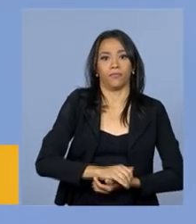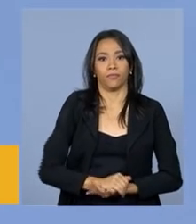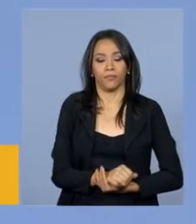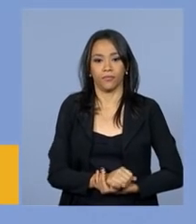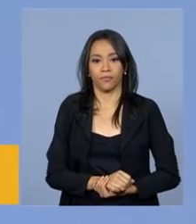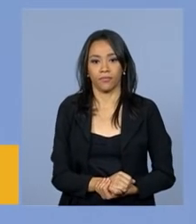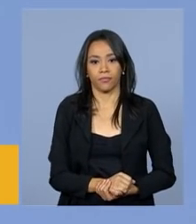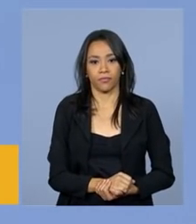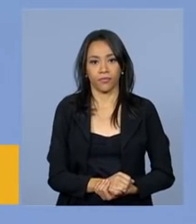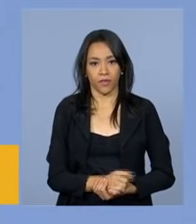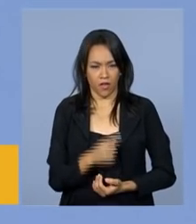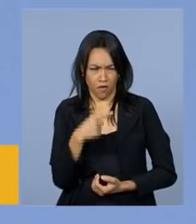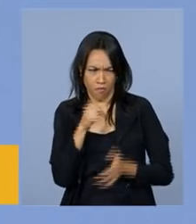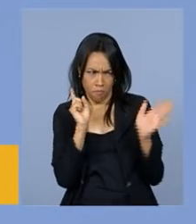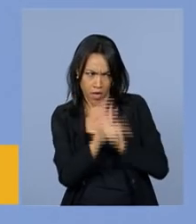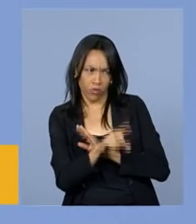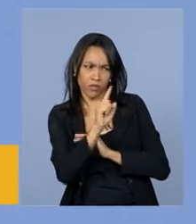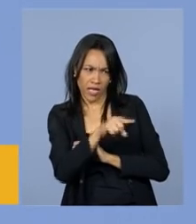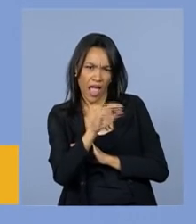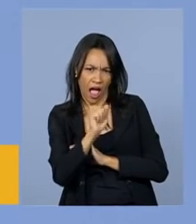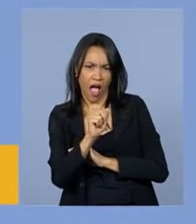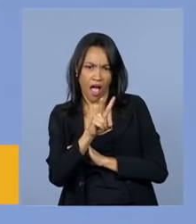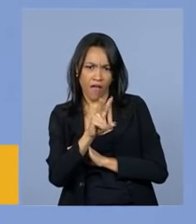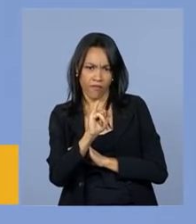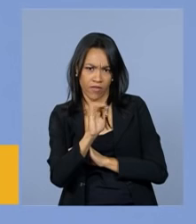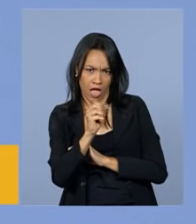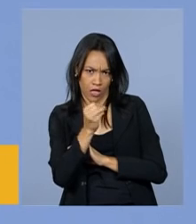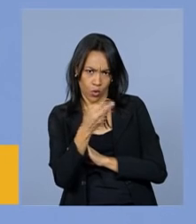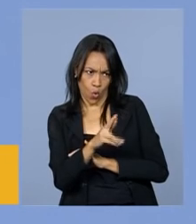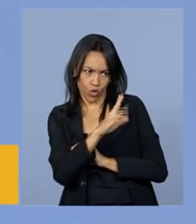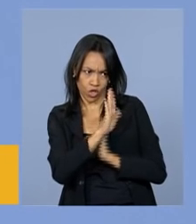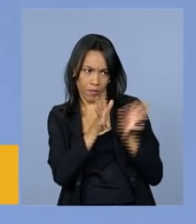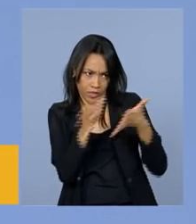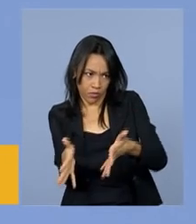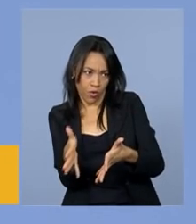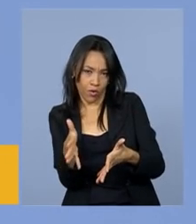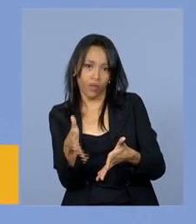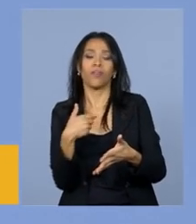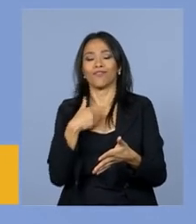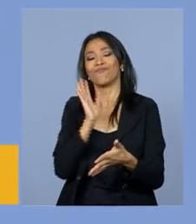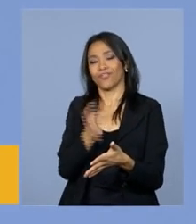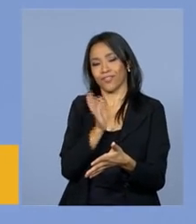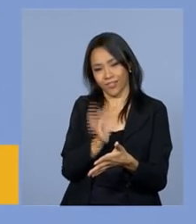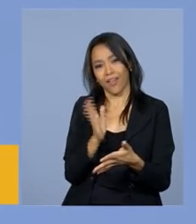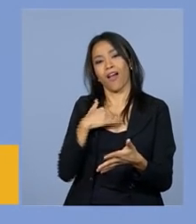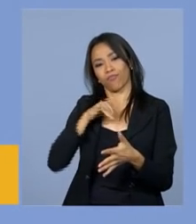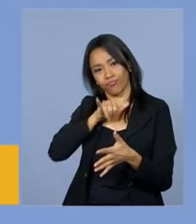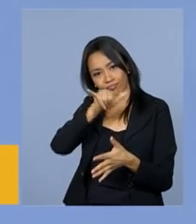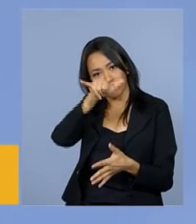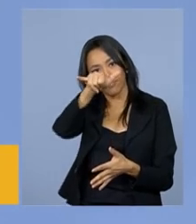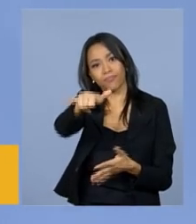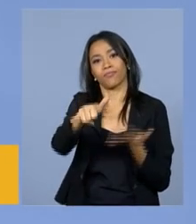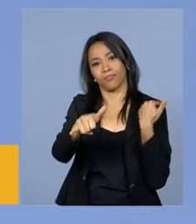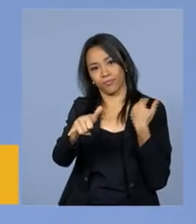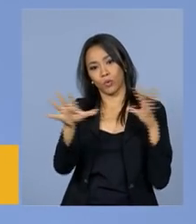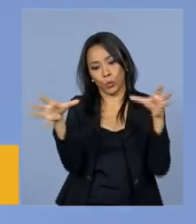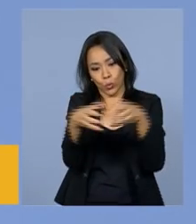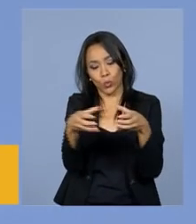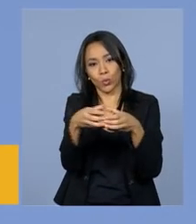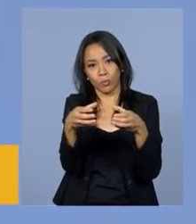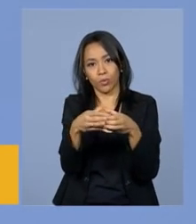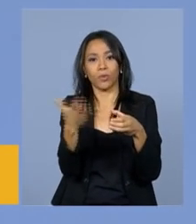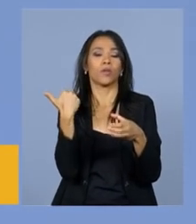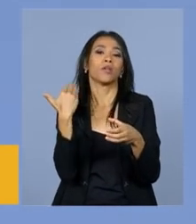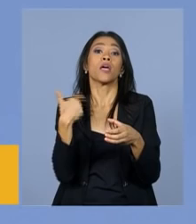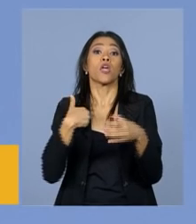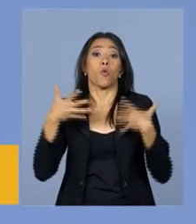O senhor é aviador. Já participou? Eu já voei com a Esquadrilha da Fumaça na época do T-27.